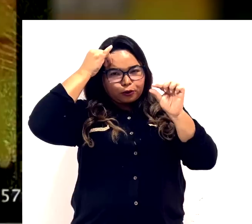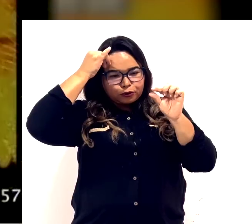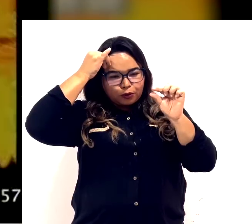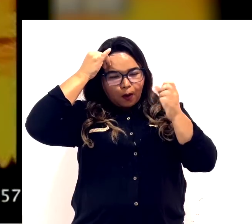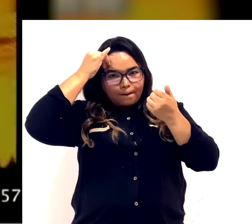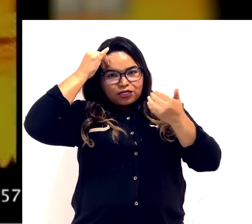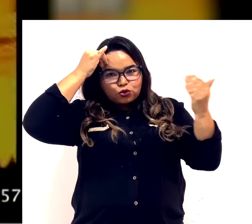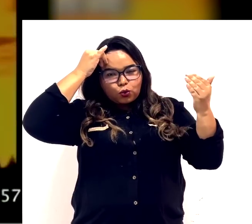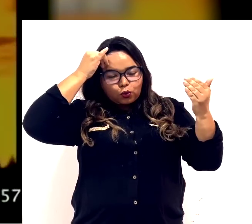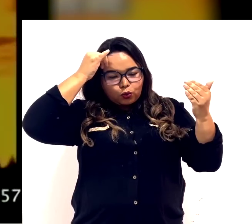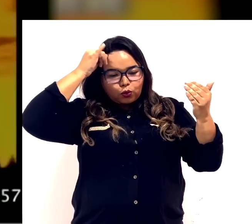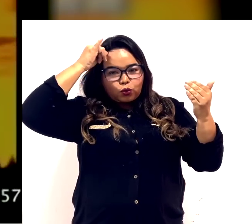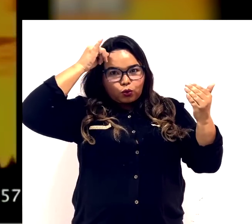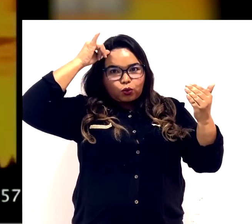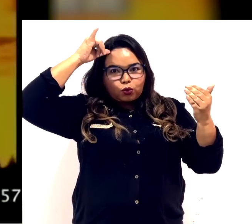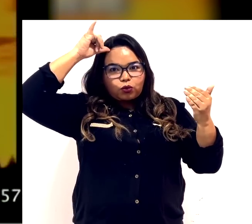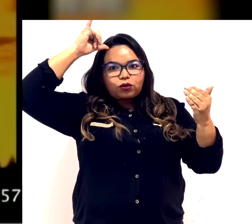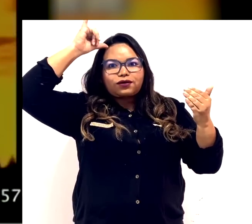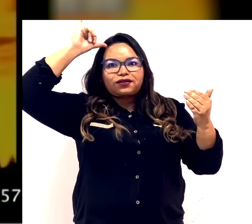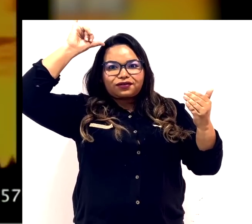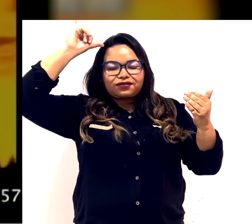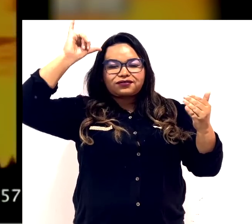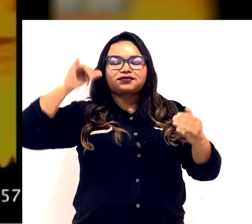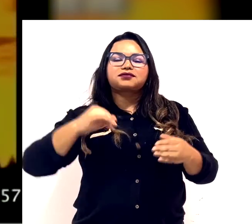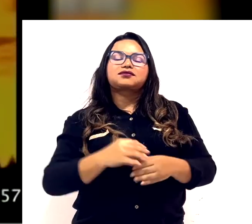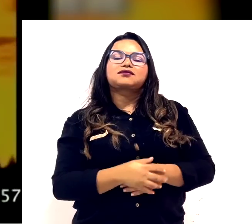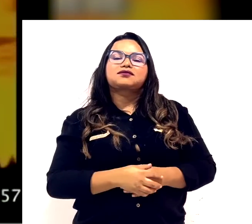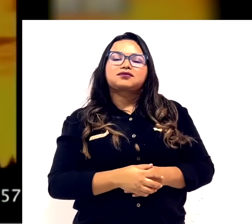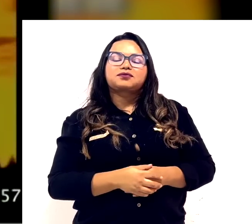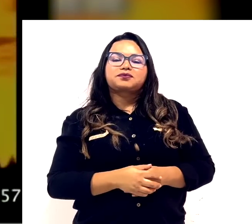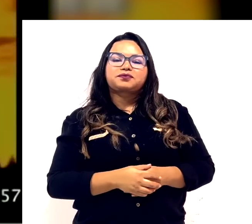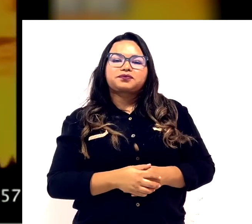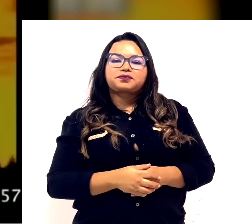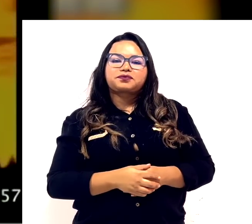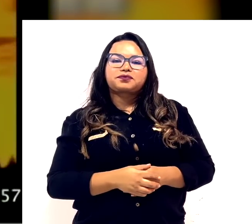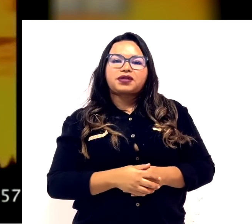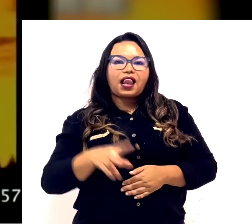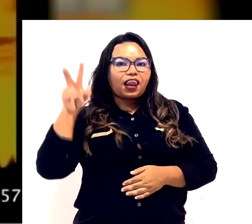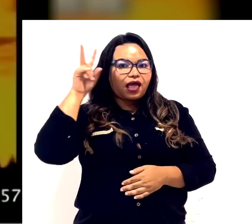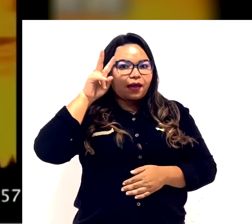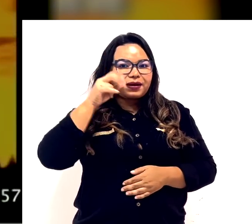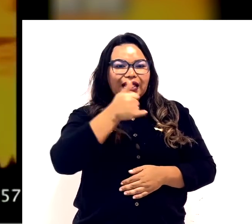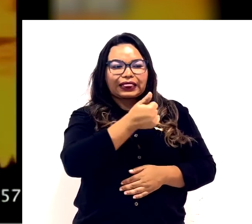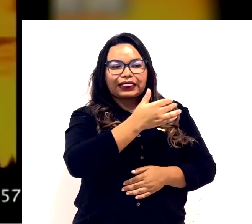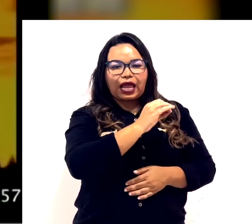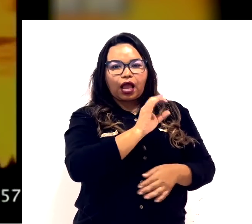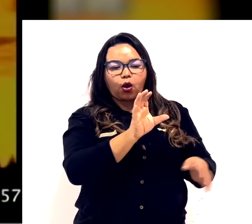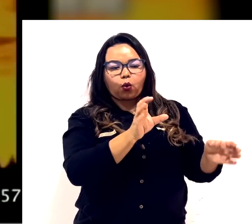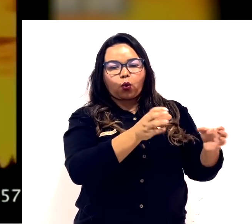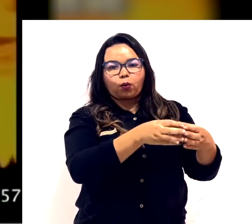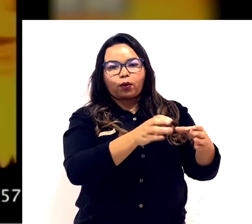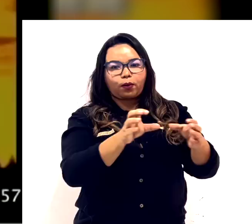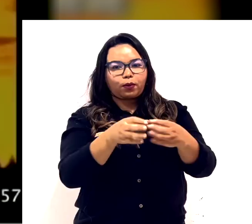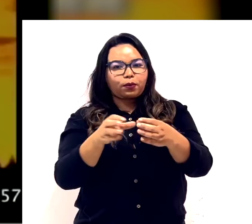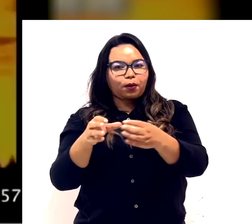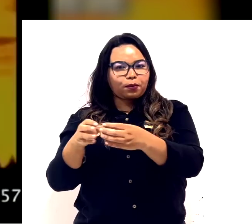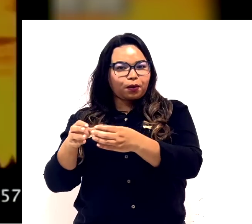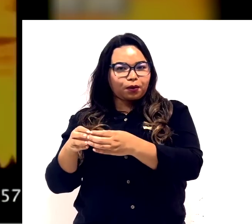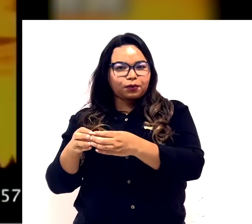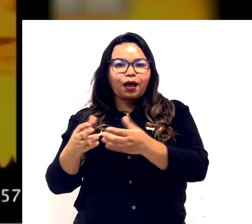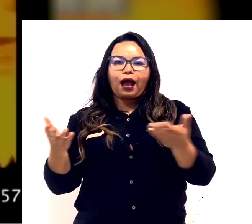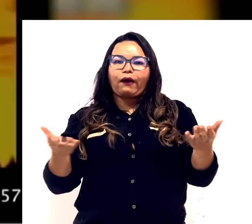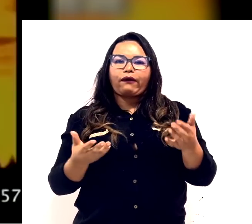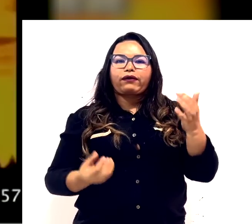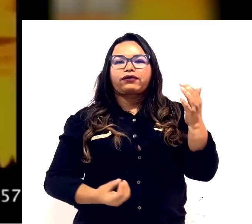Portanto, os alemanos, os remanescentes dos 10, eles são os alemães hoje, os burgúndios, os suíços,